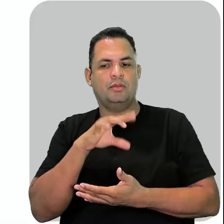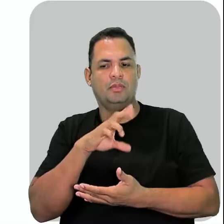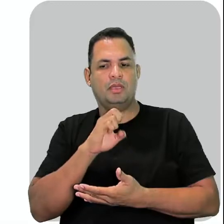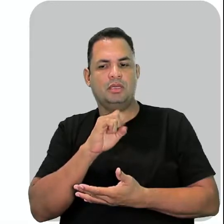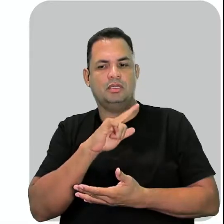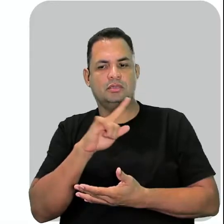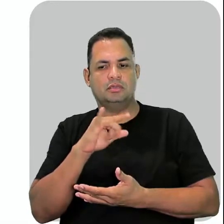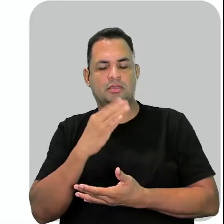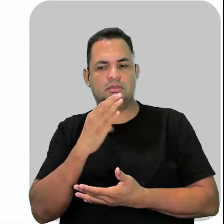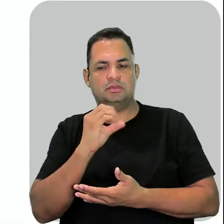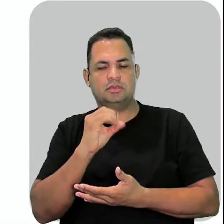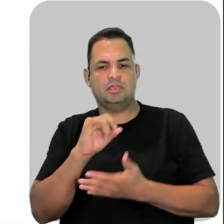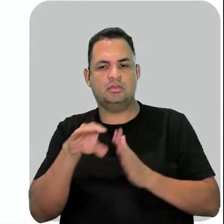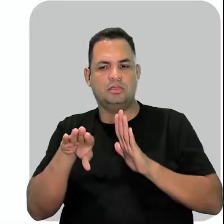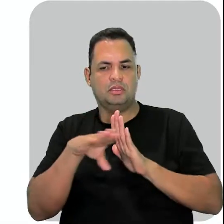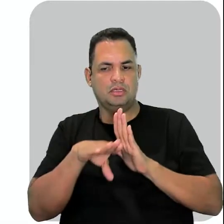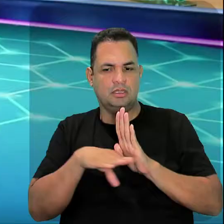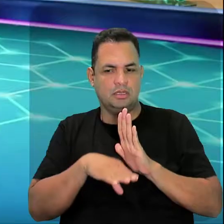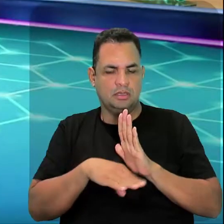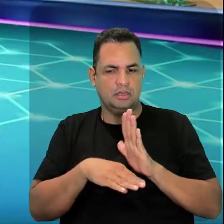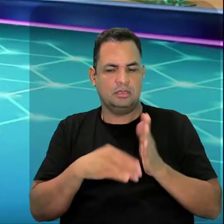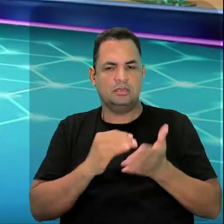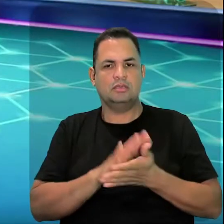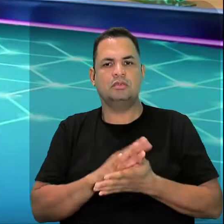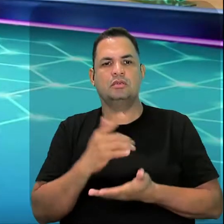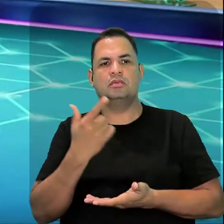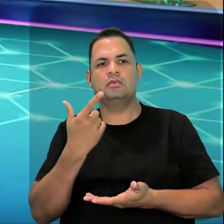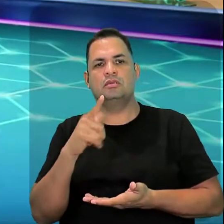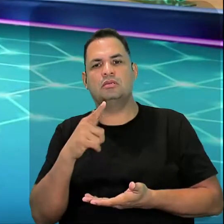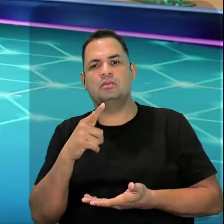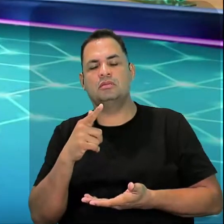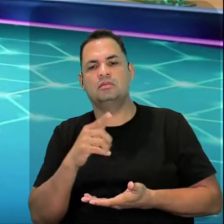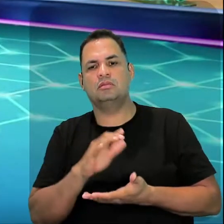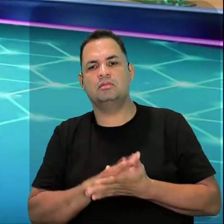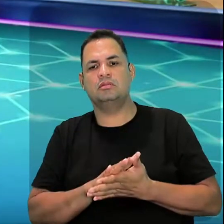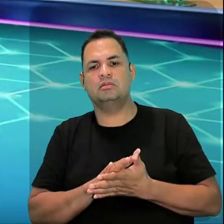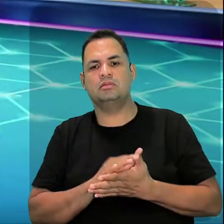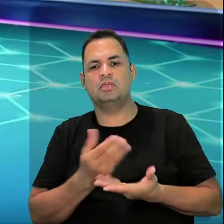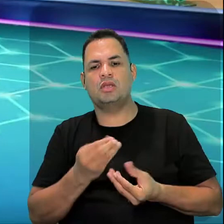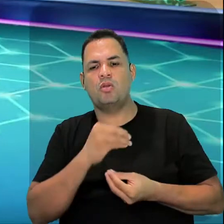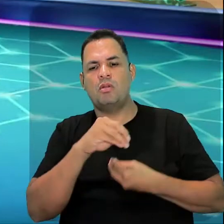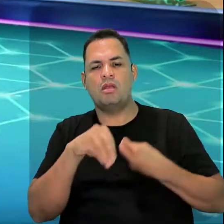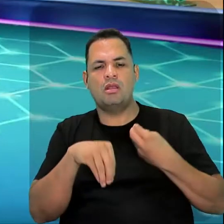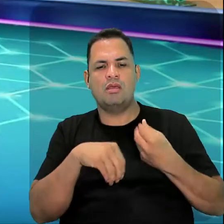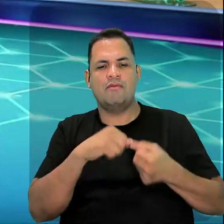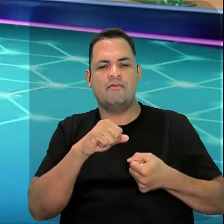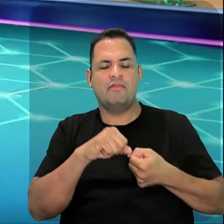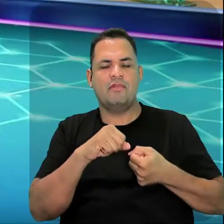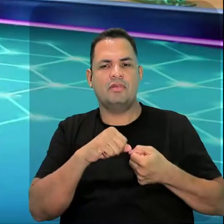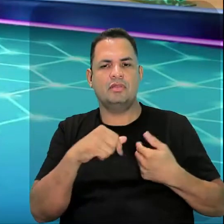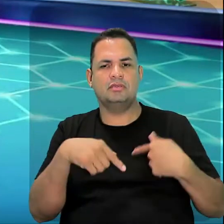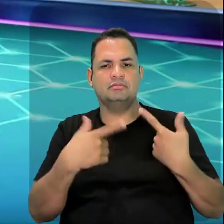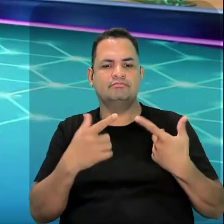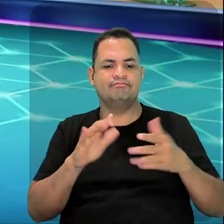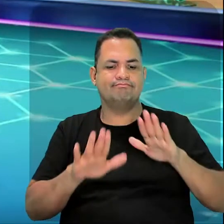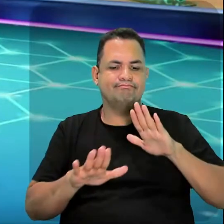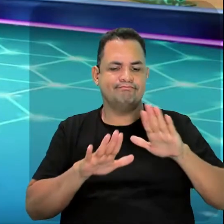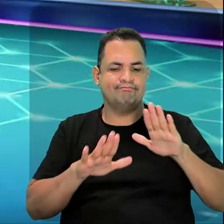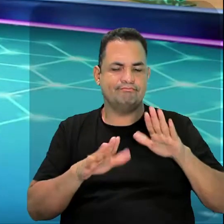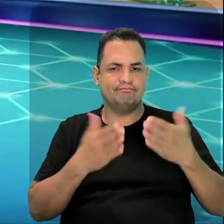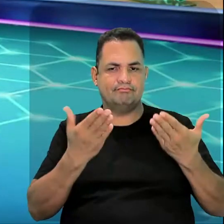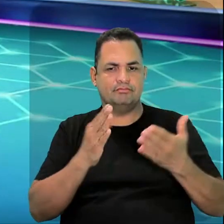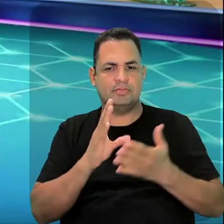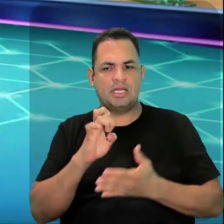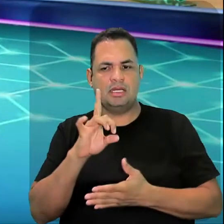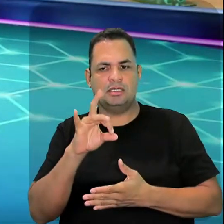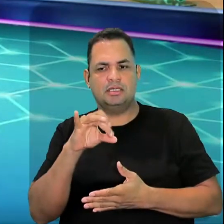polimerização em etapas. A gente não tem a formação de imediato do polímero, se bem que dependendo do catalisador, essa